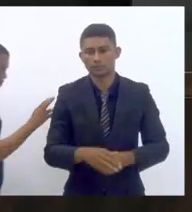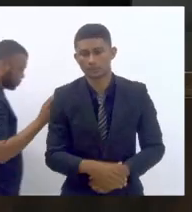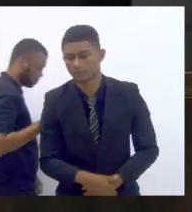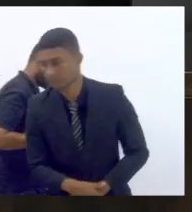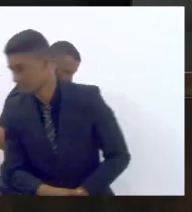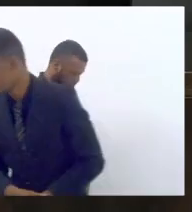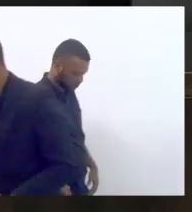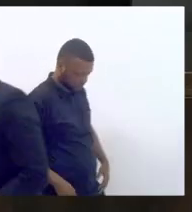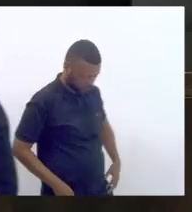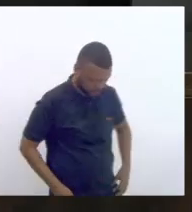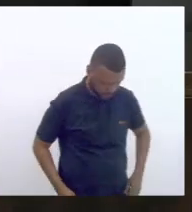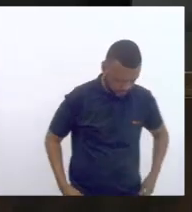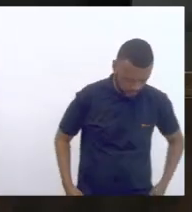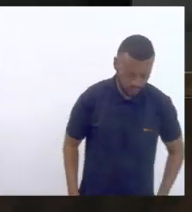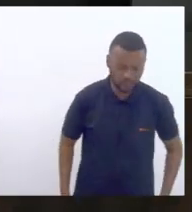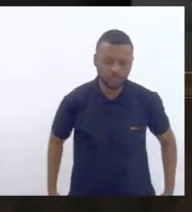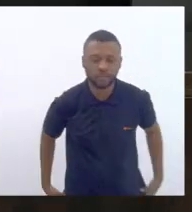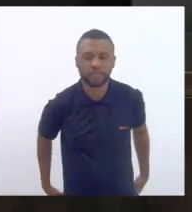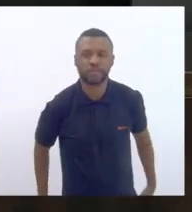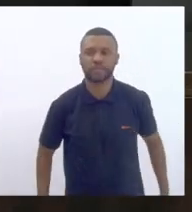Então, vamos lá.